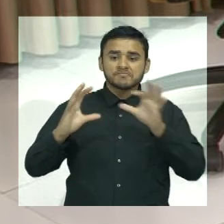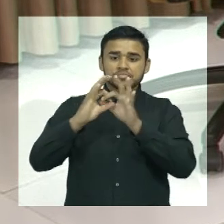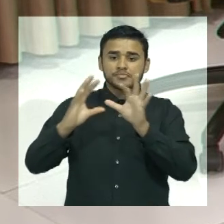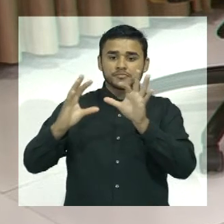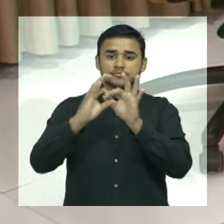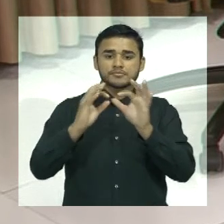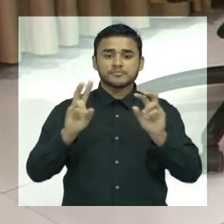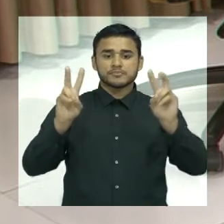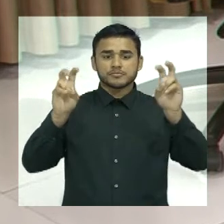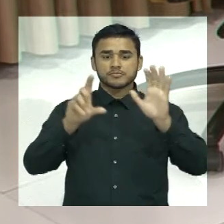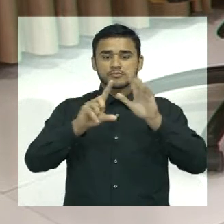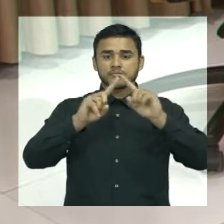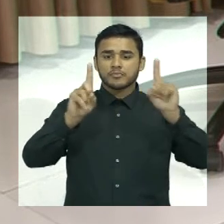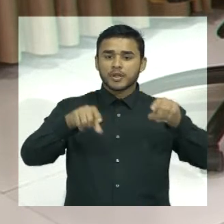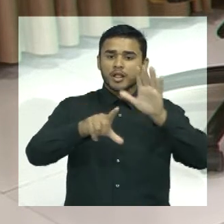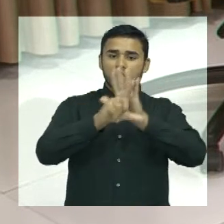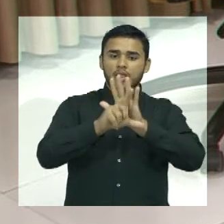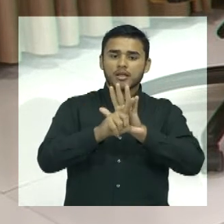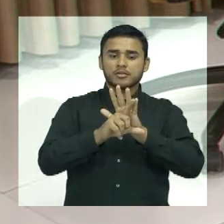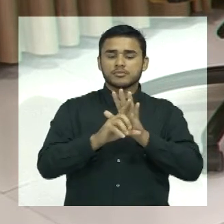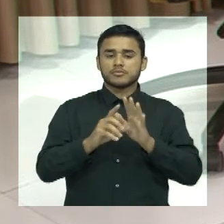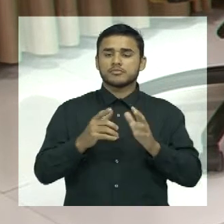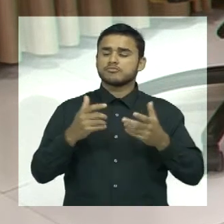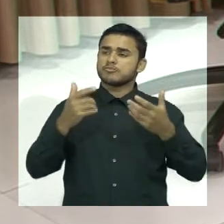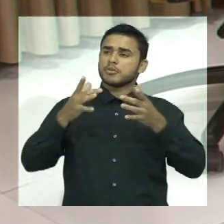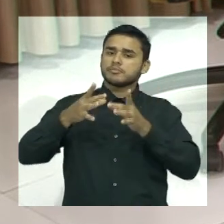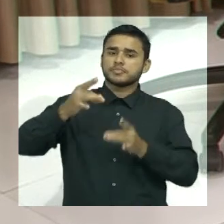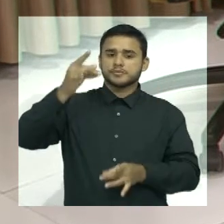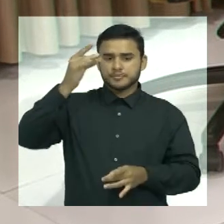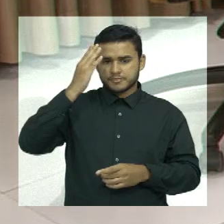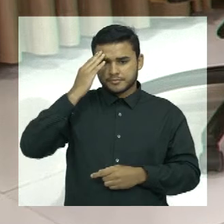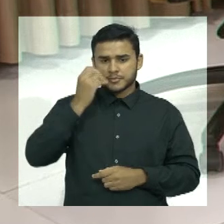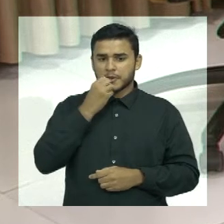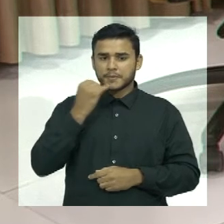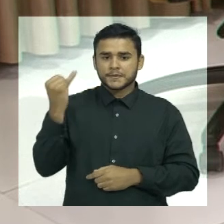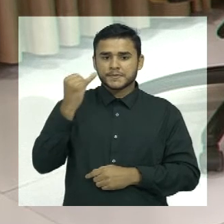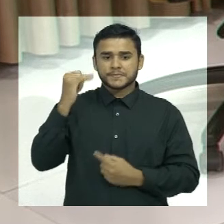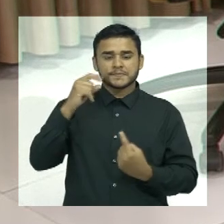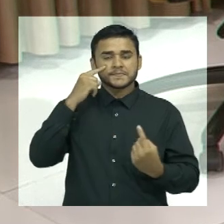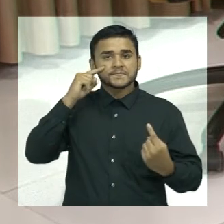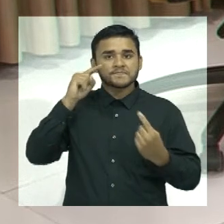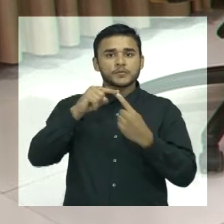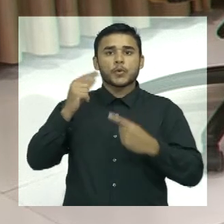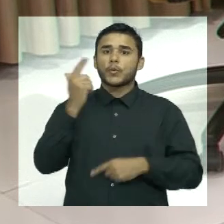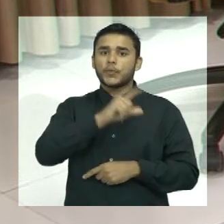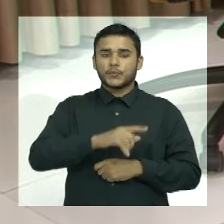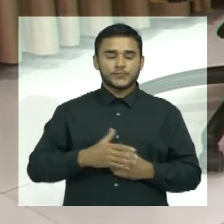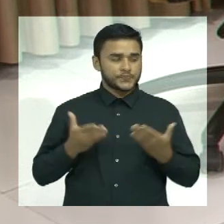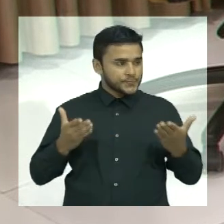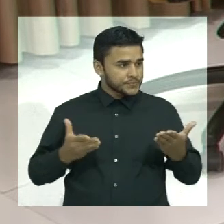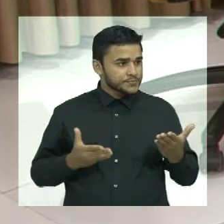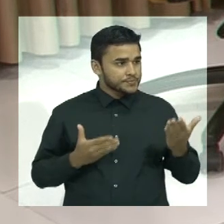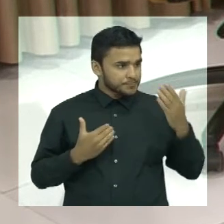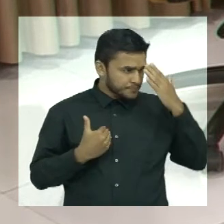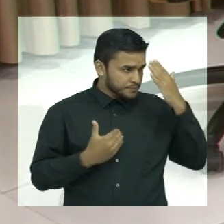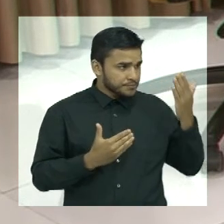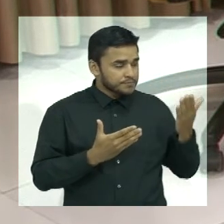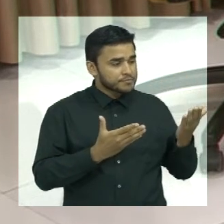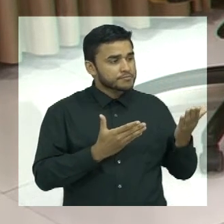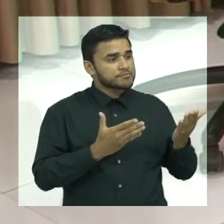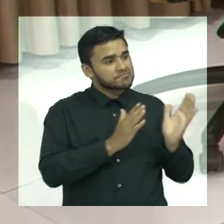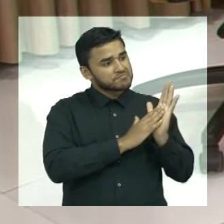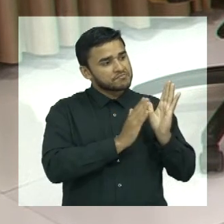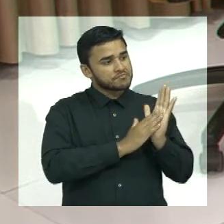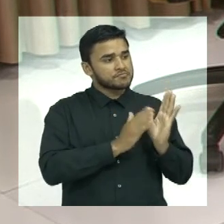Falar sobre lei, sobre sua proposta, e a gente mais uma vez consegue alcançar a nossa meta. Parabéns pela iniciativa, vereadora, né? E